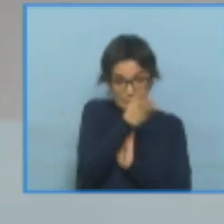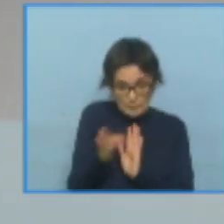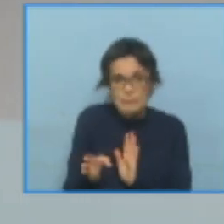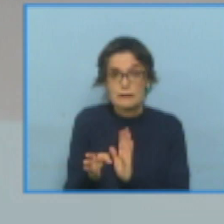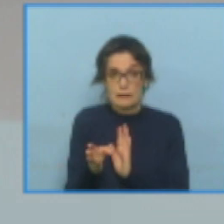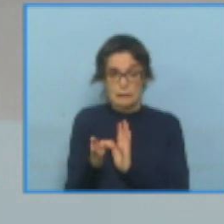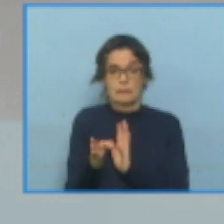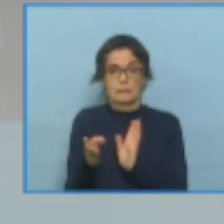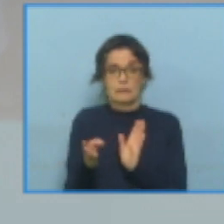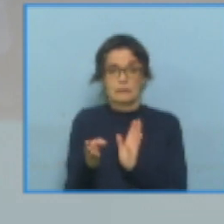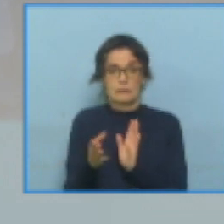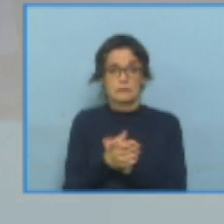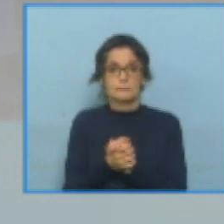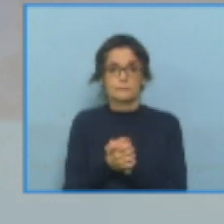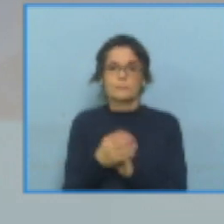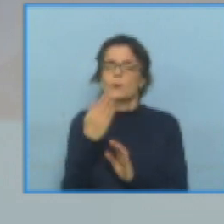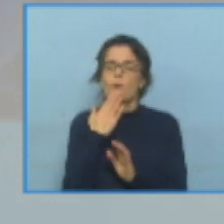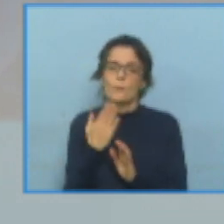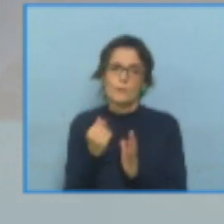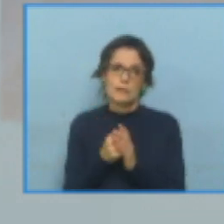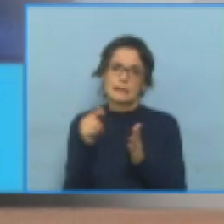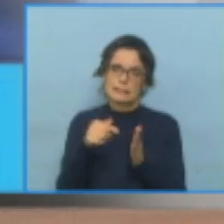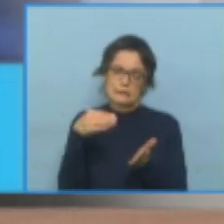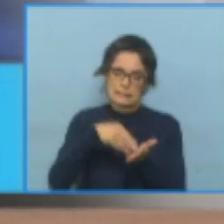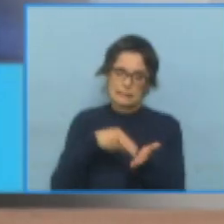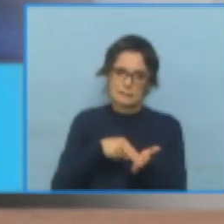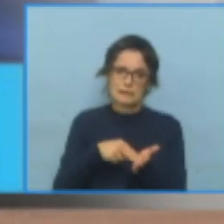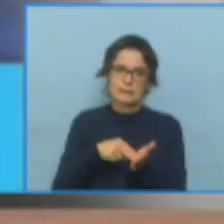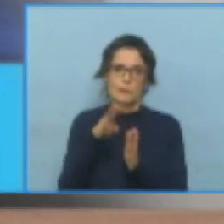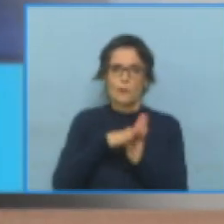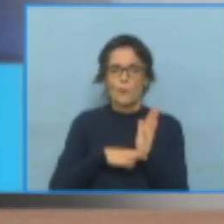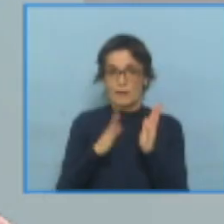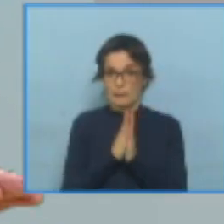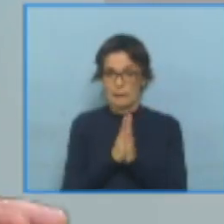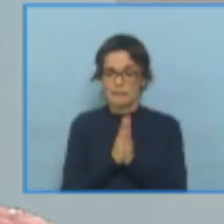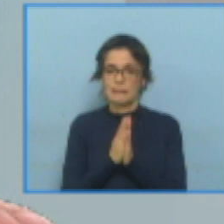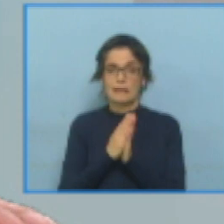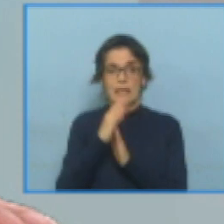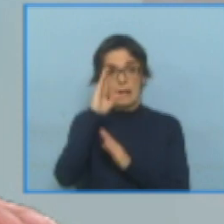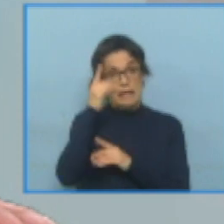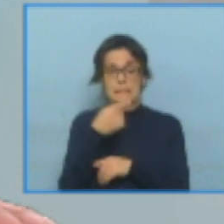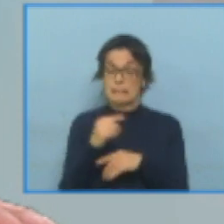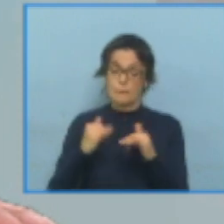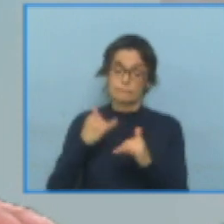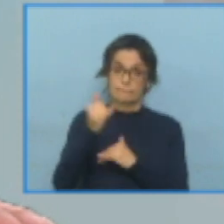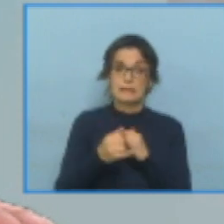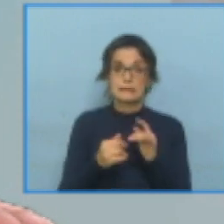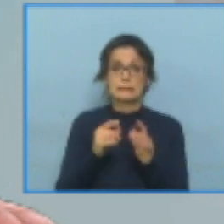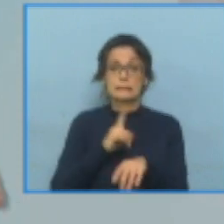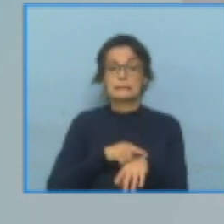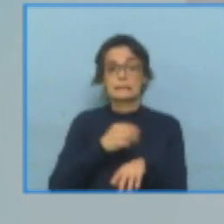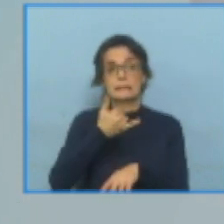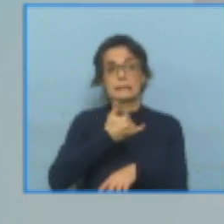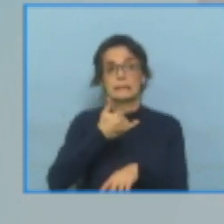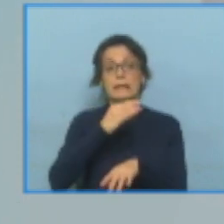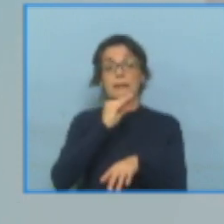sensibilizem nesse sentido. Celso Paiva, muito obrigado pela tua presença hoje aqui no programa Eclésia. Já sabe que mais logo, pelas 22h45,